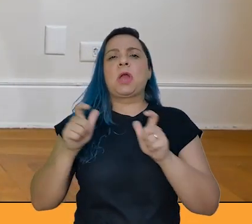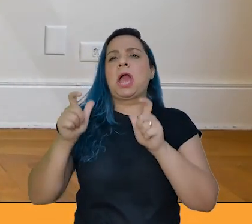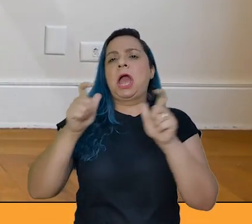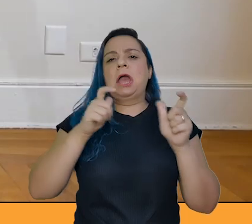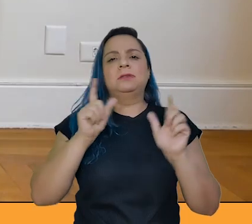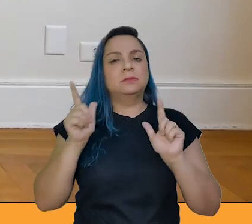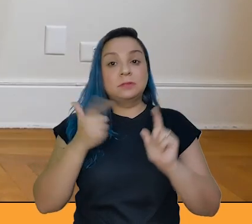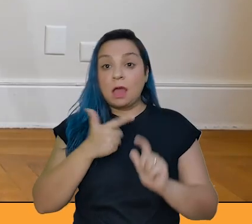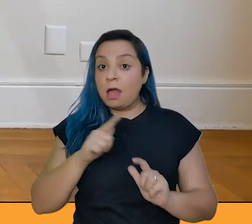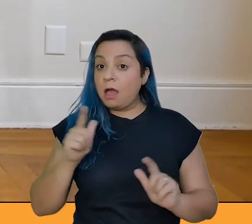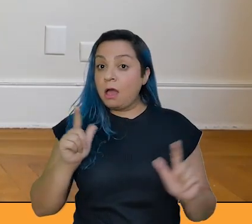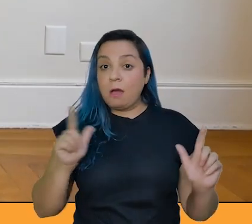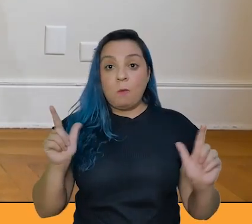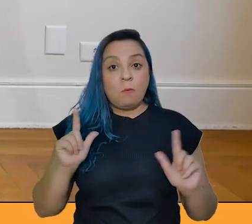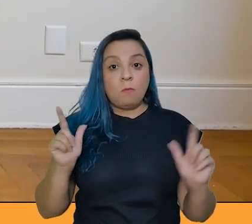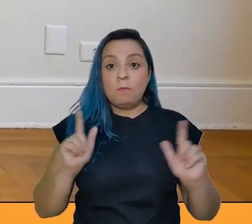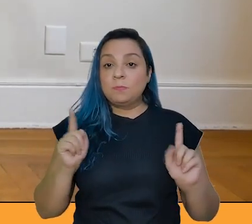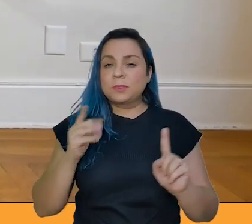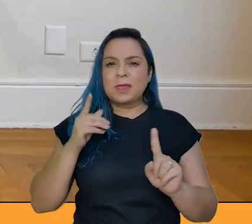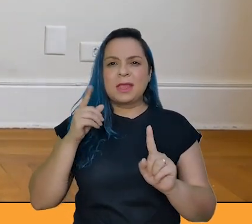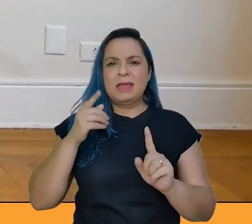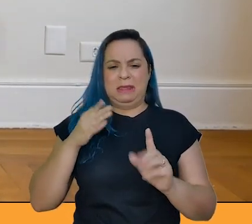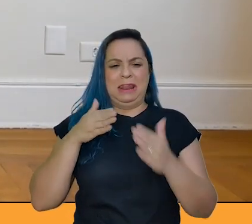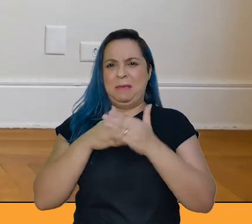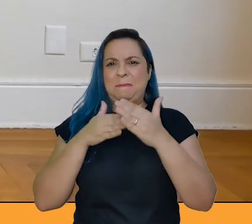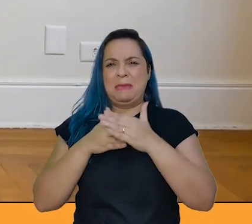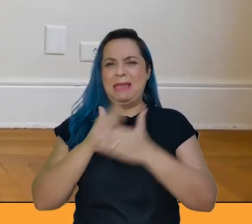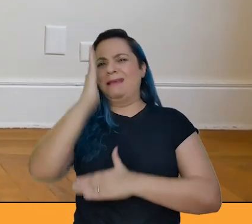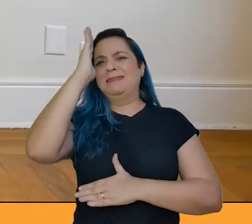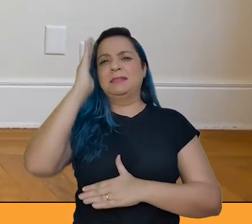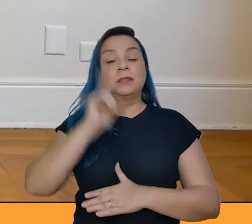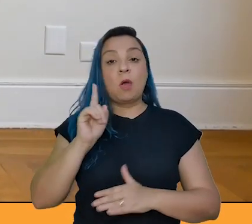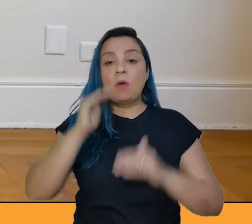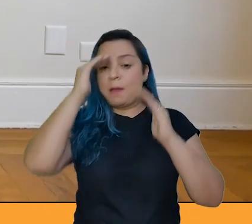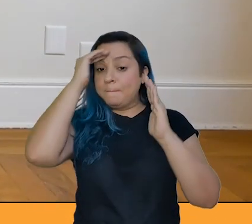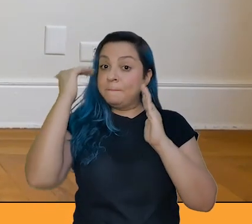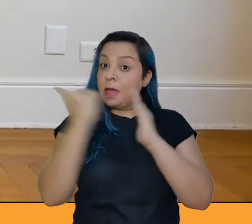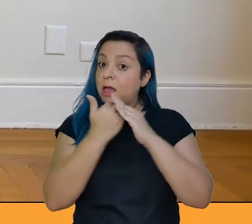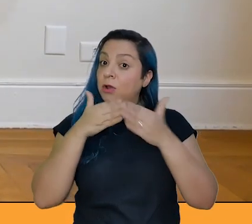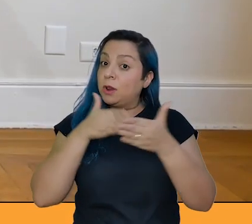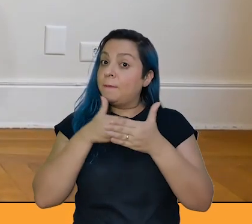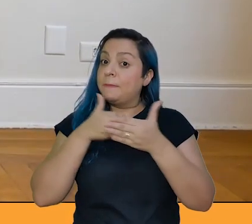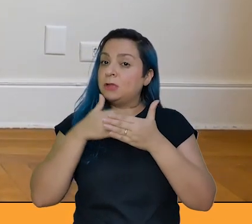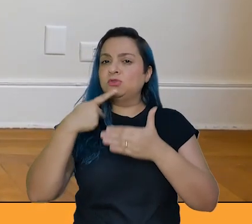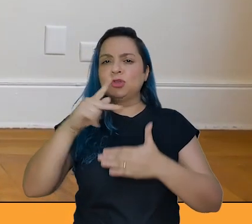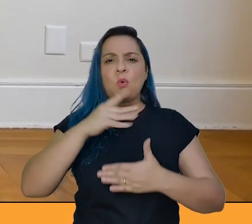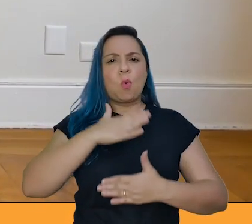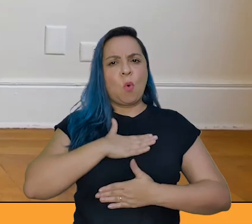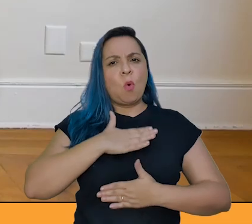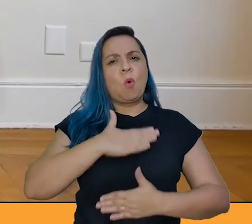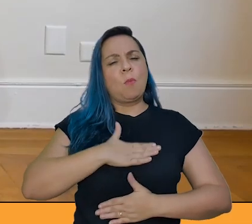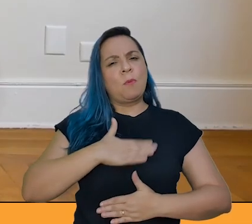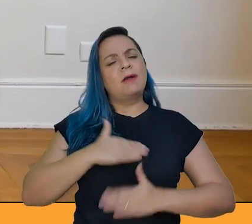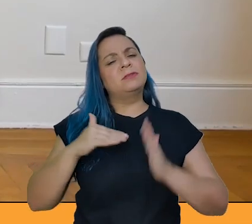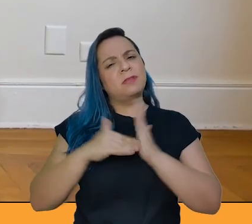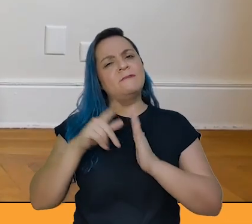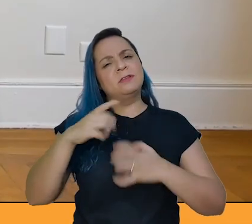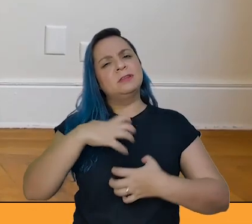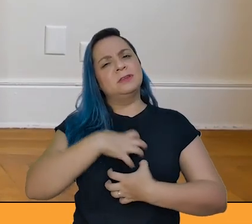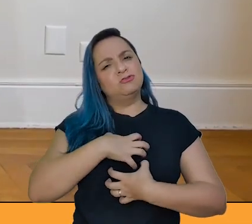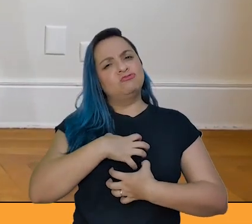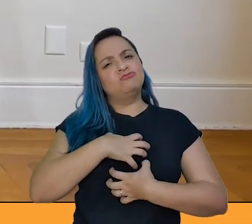lugares, enfim, querer ultrapassar certos limites. Respeite os limites e as limitações do seu corpo até você se